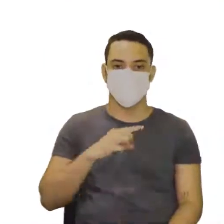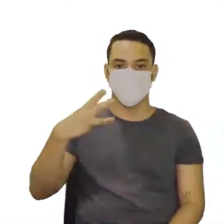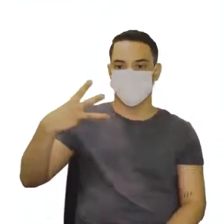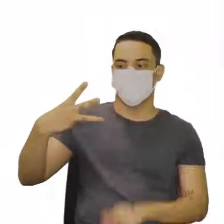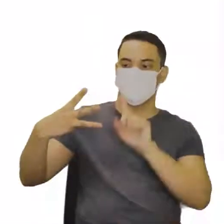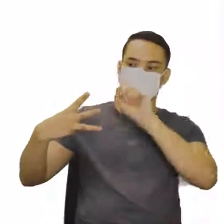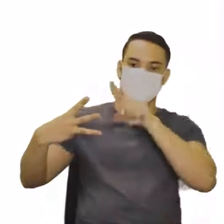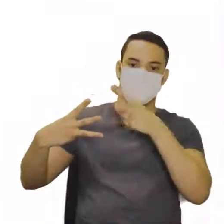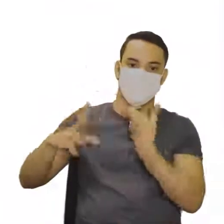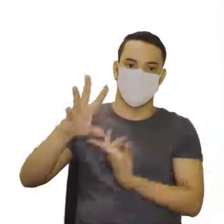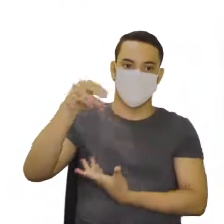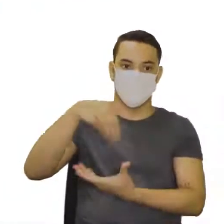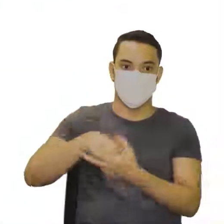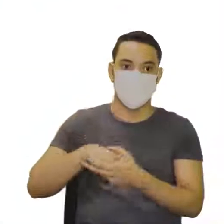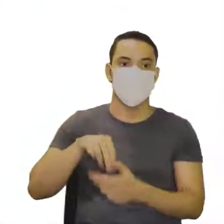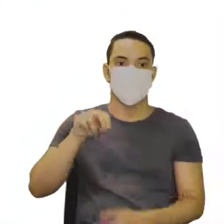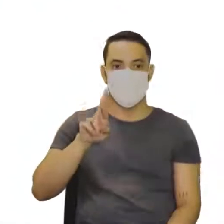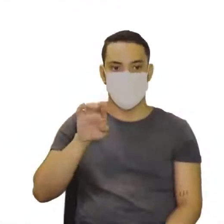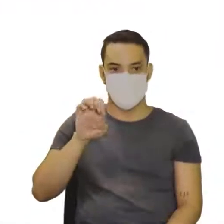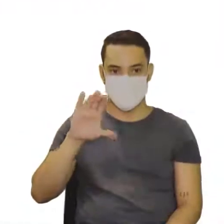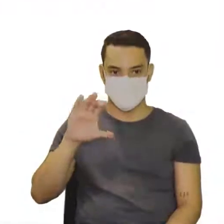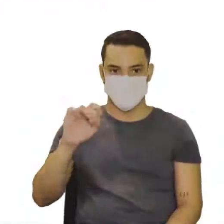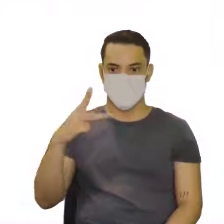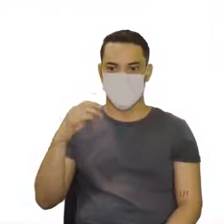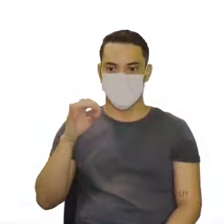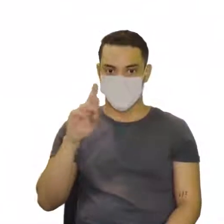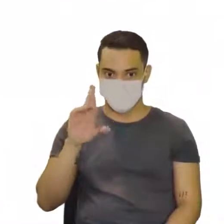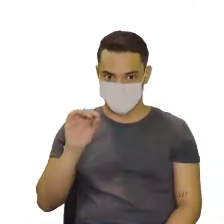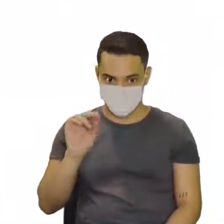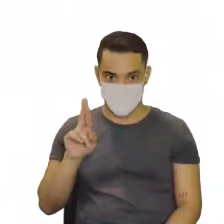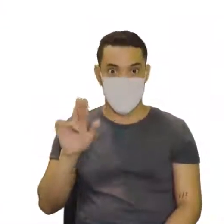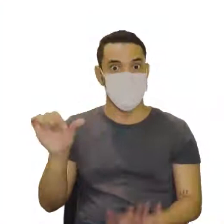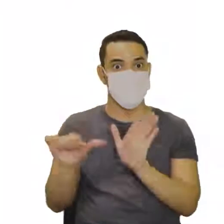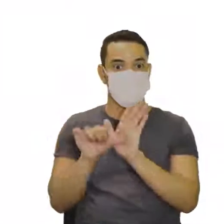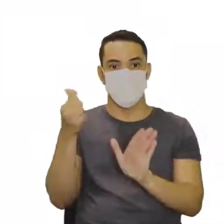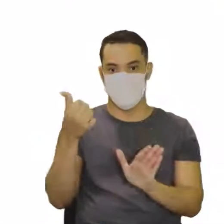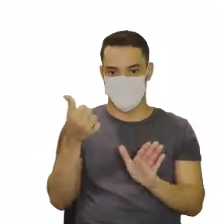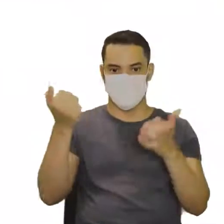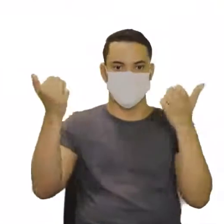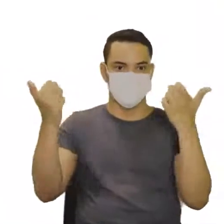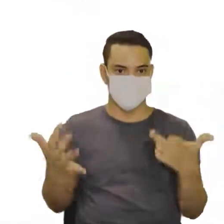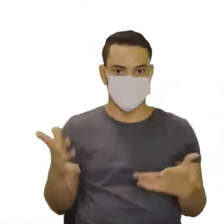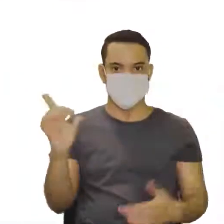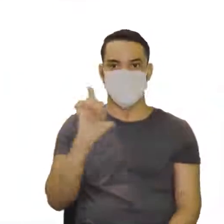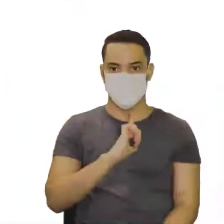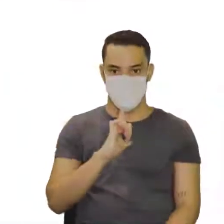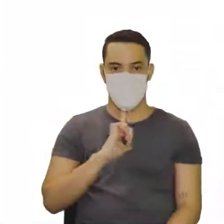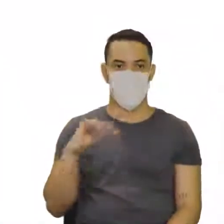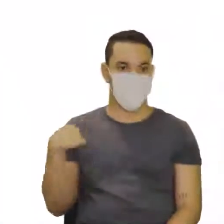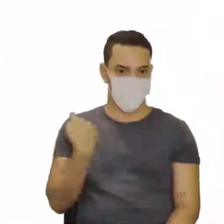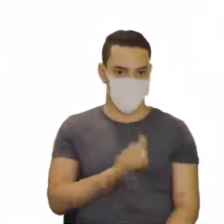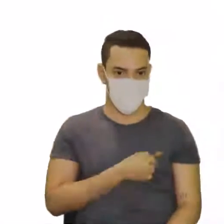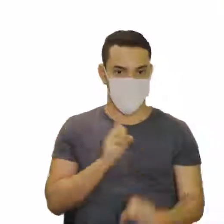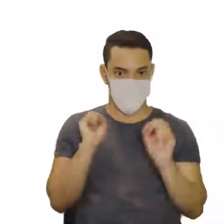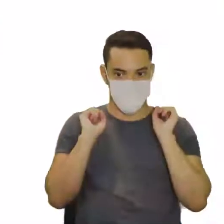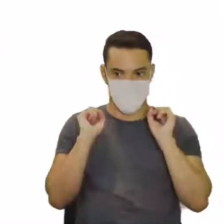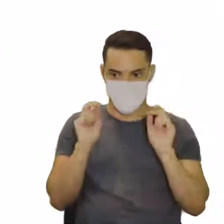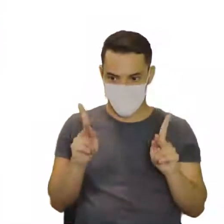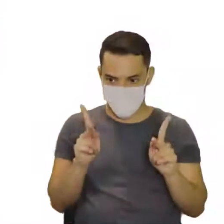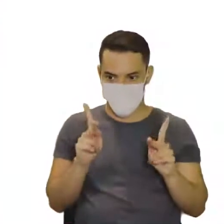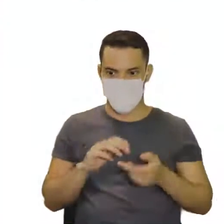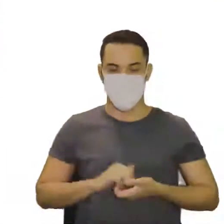eletromotriz no receptor, tá, pessoal? É a primeira definição que nós temos, ok?